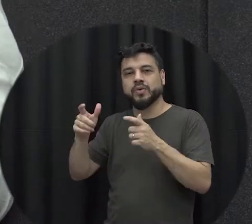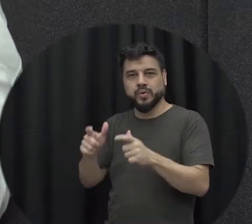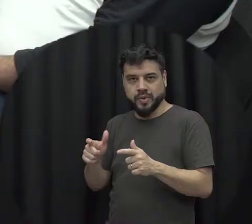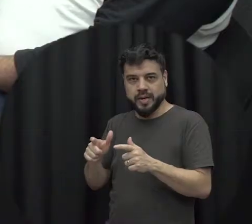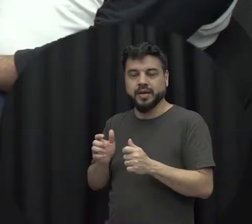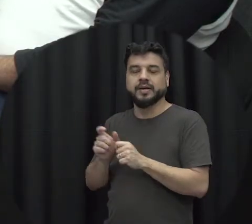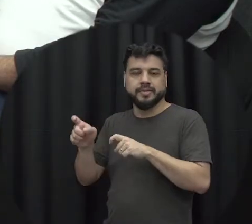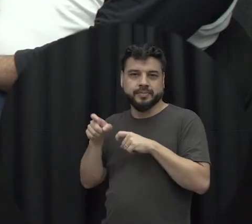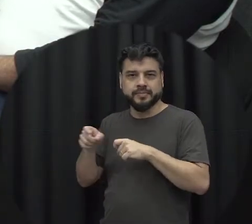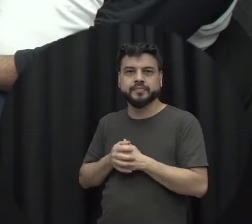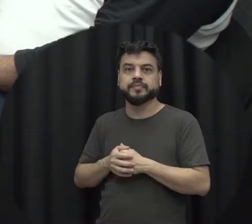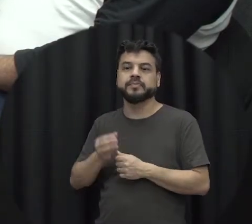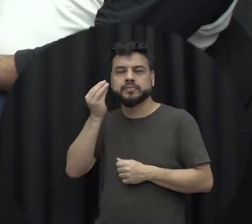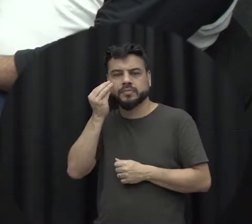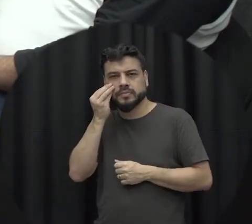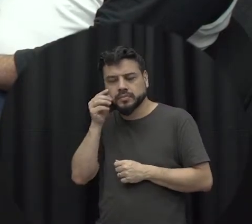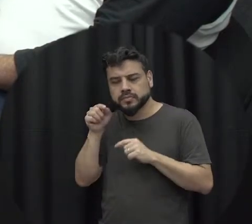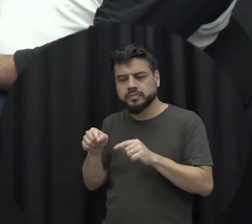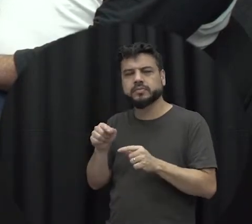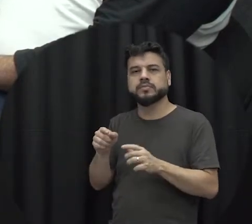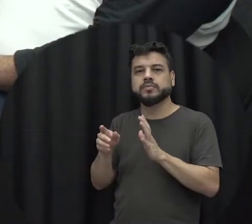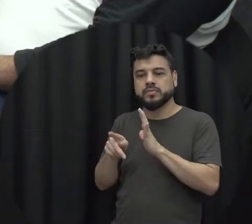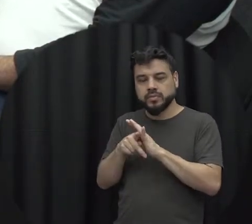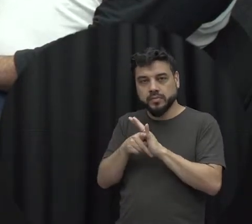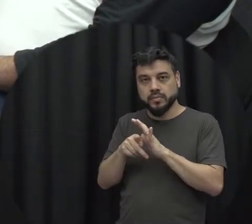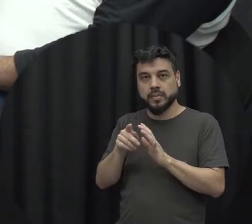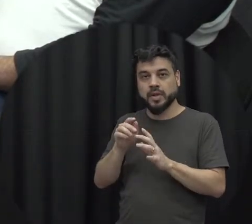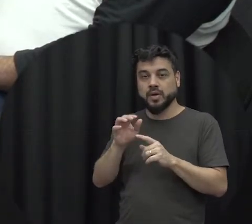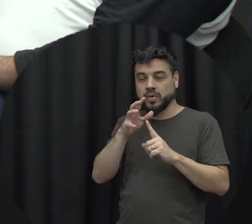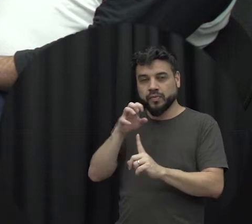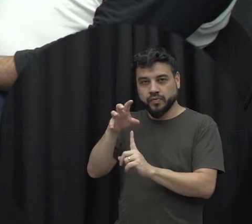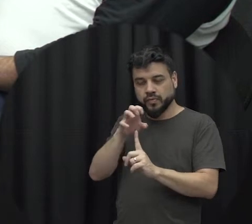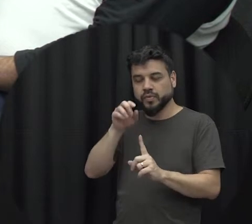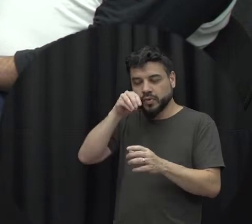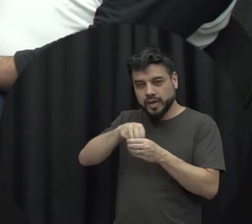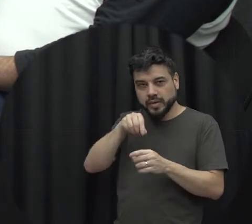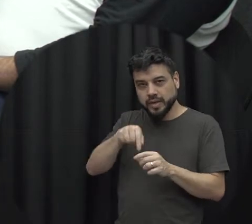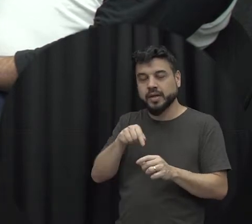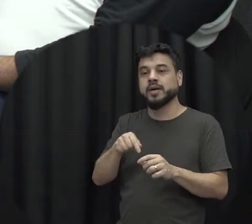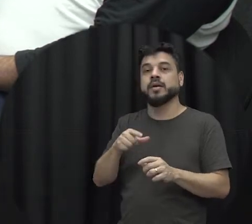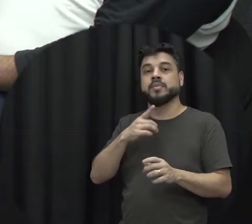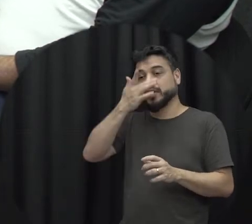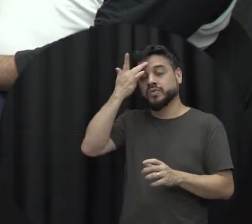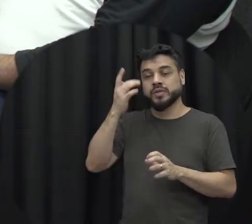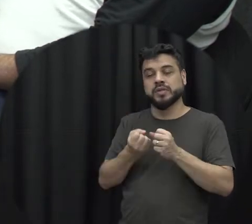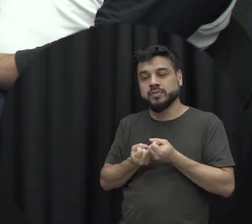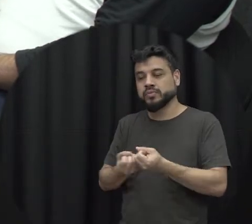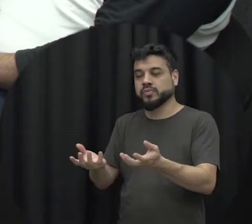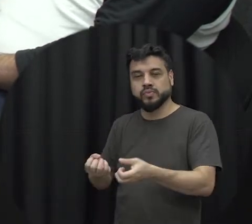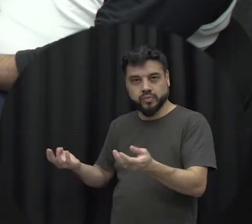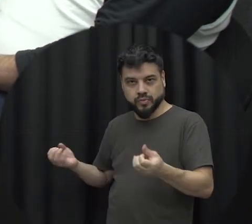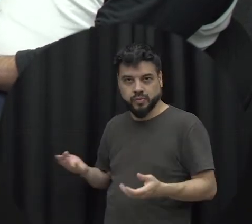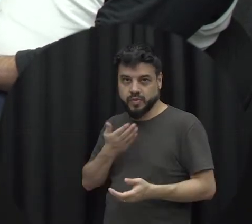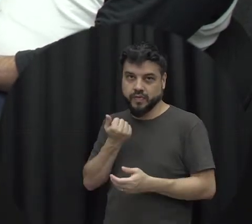desse microporo do carvão ativado para que o agricultor possa aplicar de uma forma mais fácil. Eles já